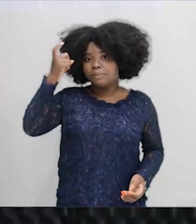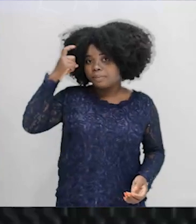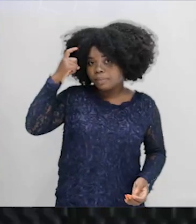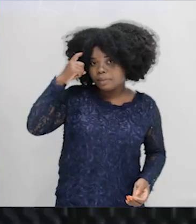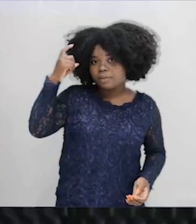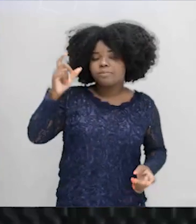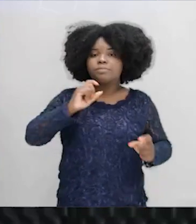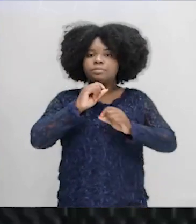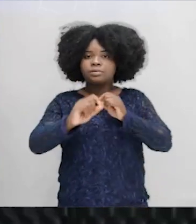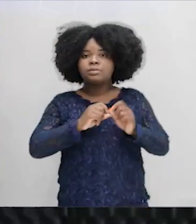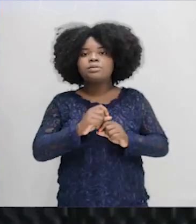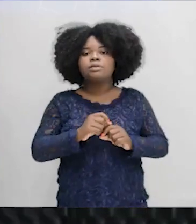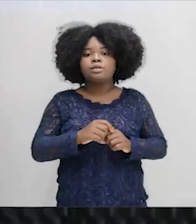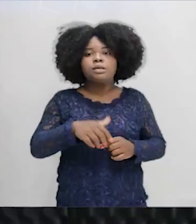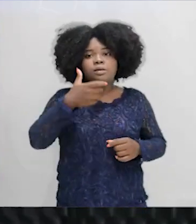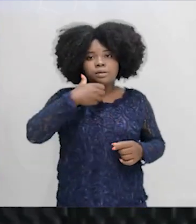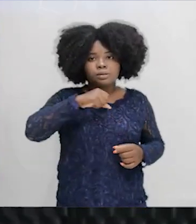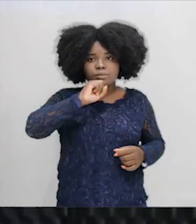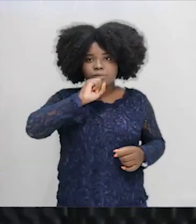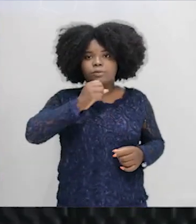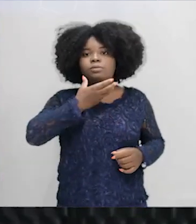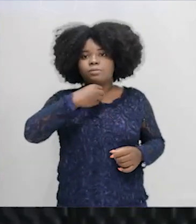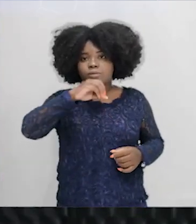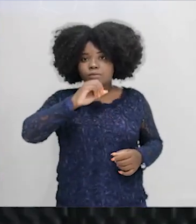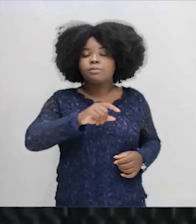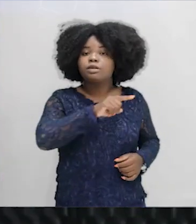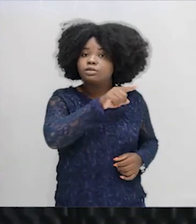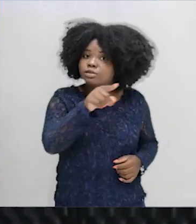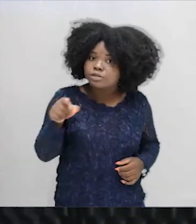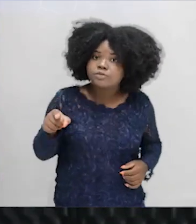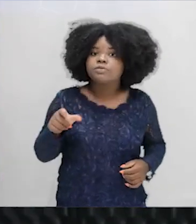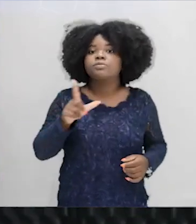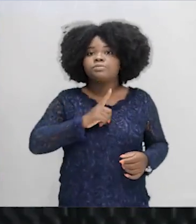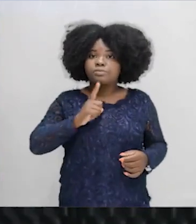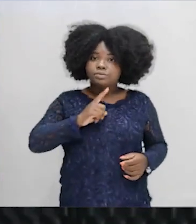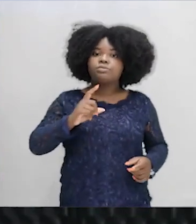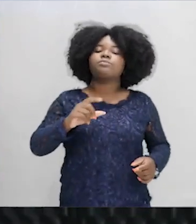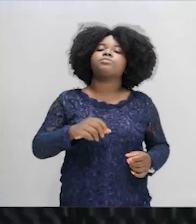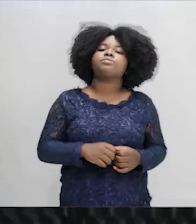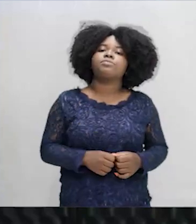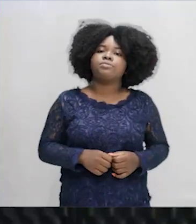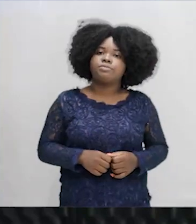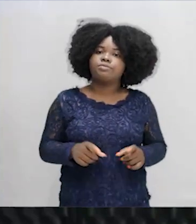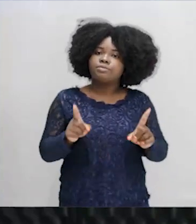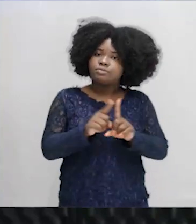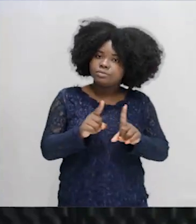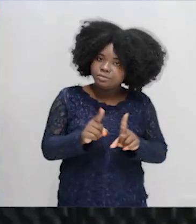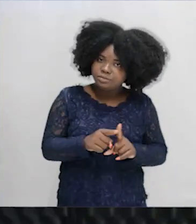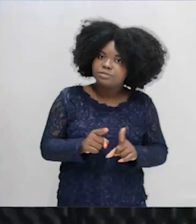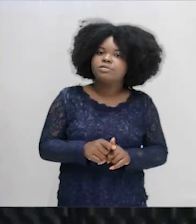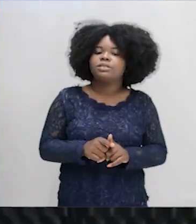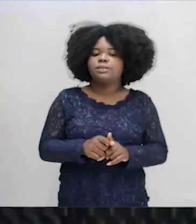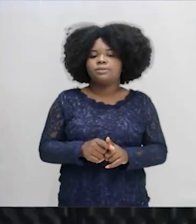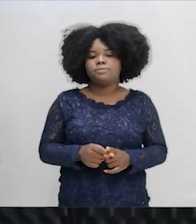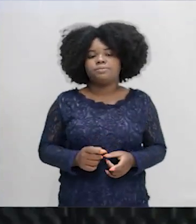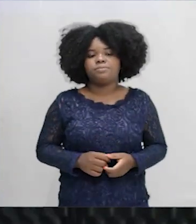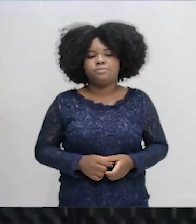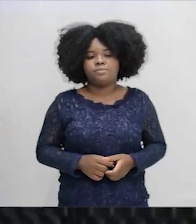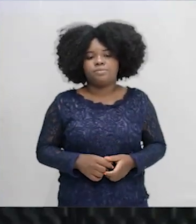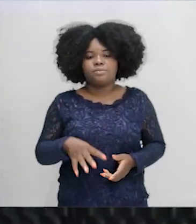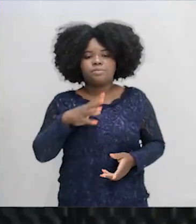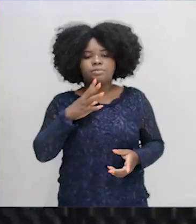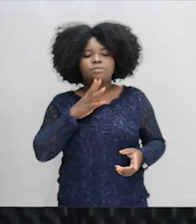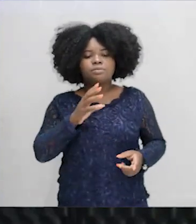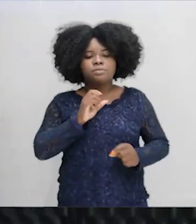consumir, mas eu ainda tento manter o ritmo e tentar entender algumas coisas que são interessantes para a gente conhecer. Por